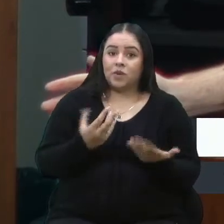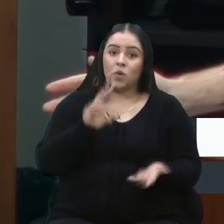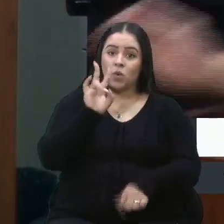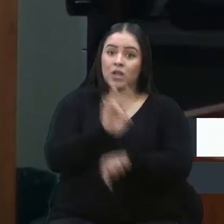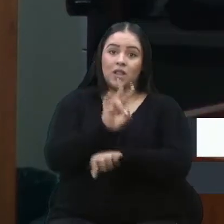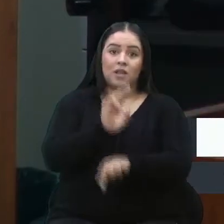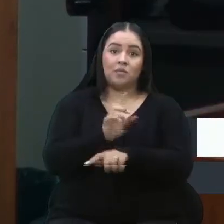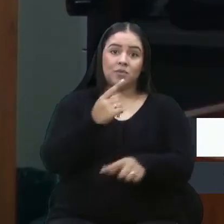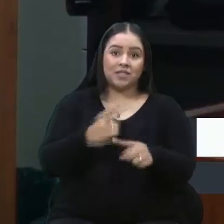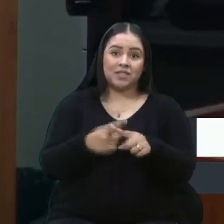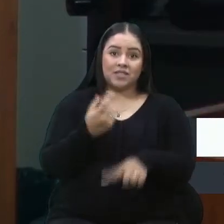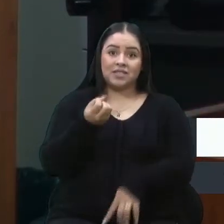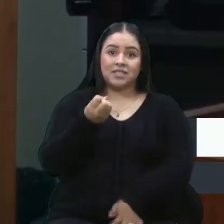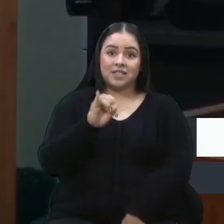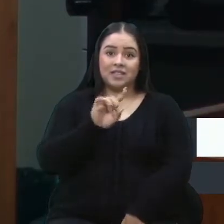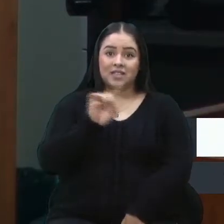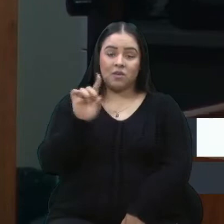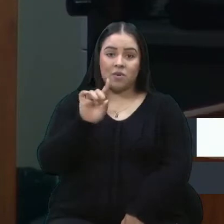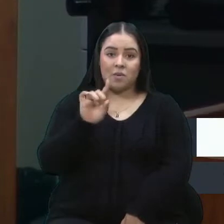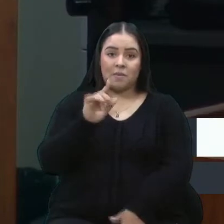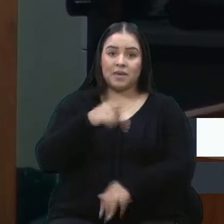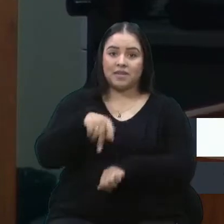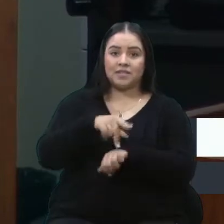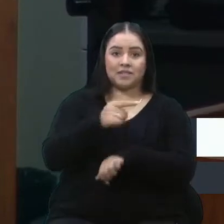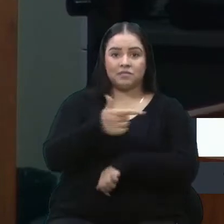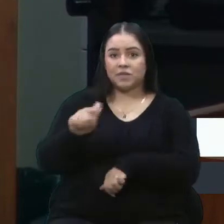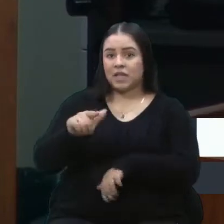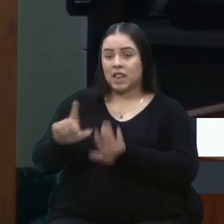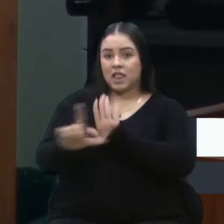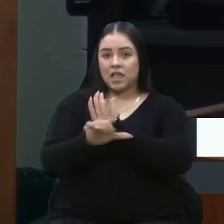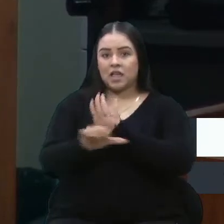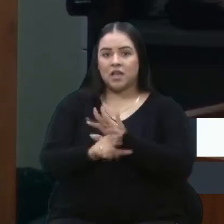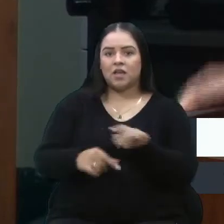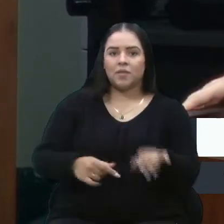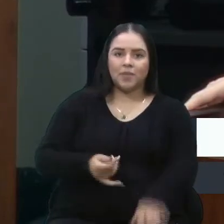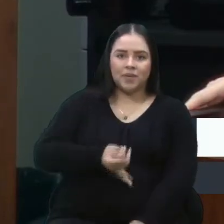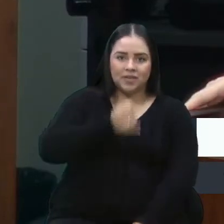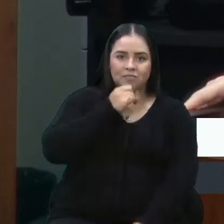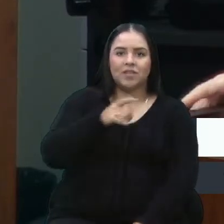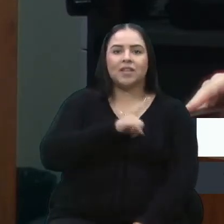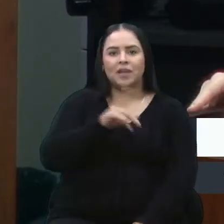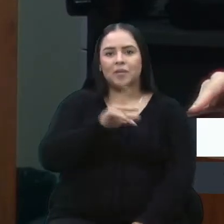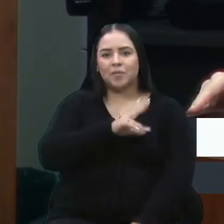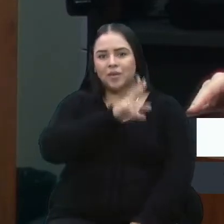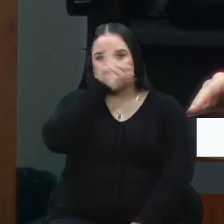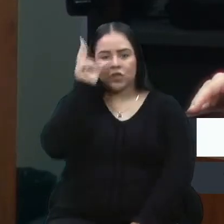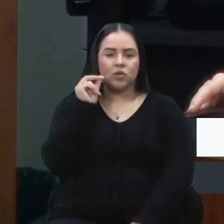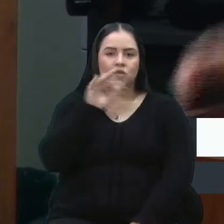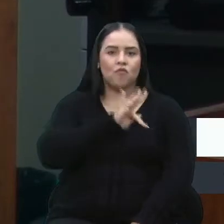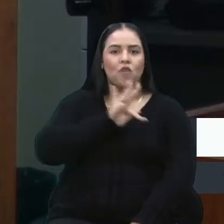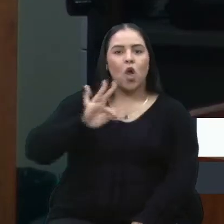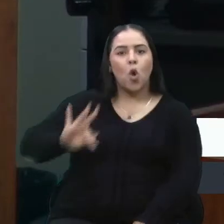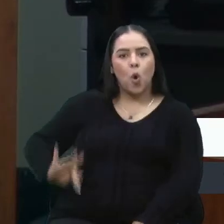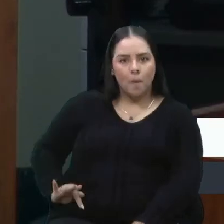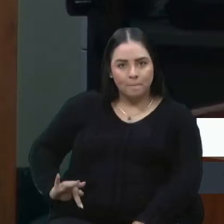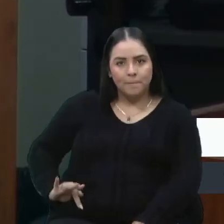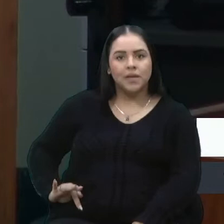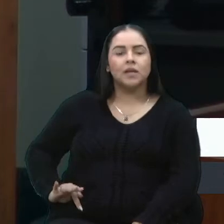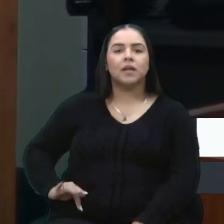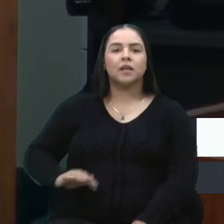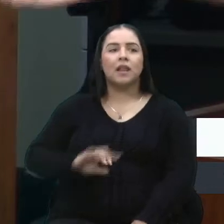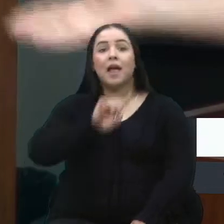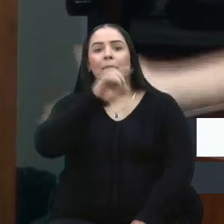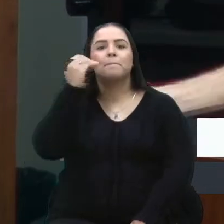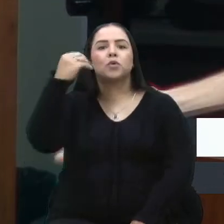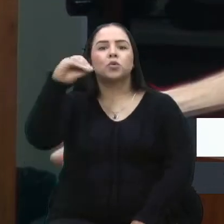né então o que que acontece agora a gente tem prefeituras por exemplo eu recebi de Farroupilha de Porto Alegre